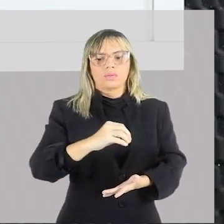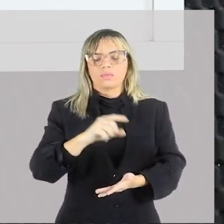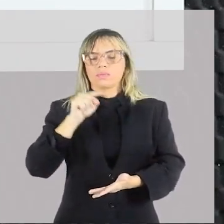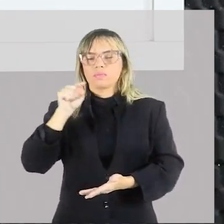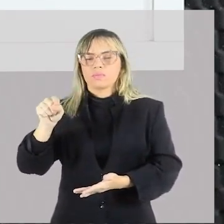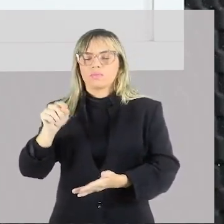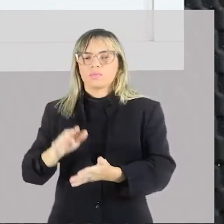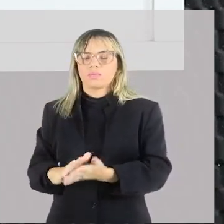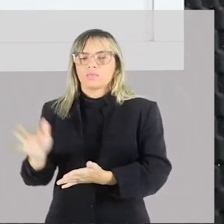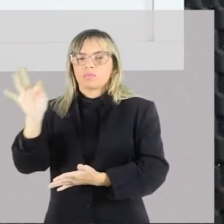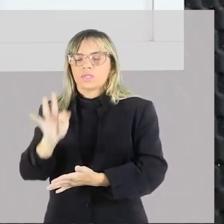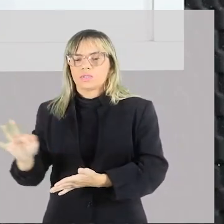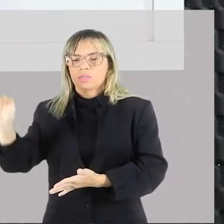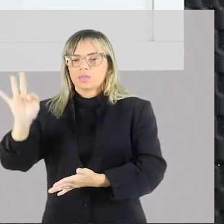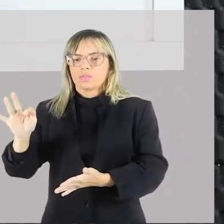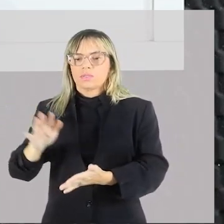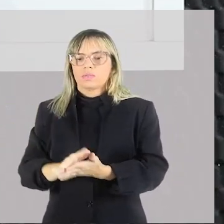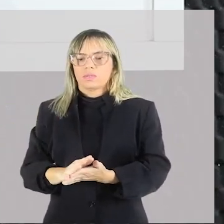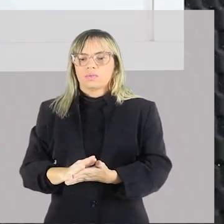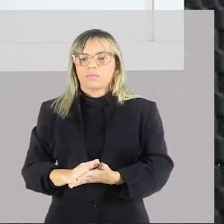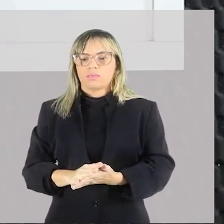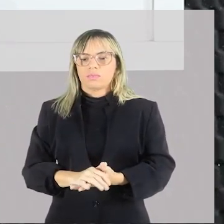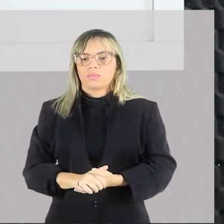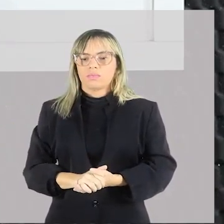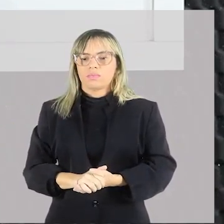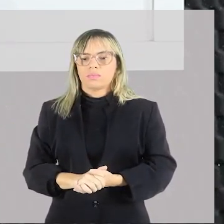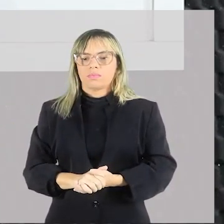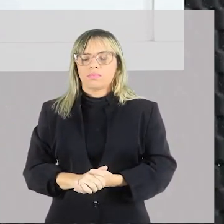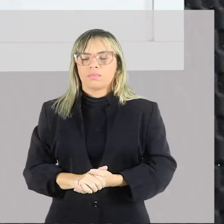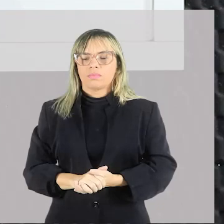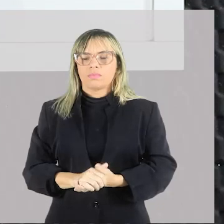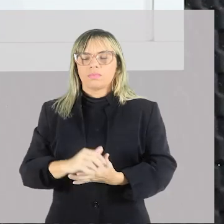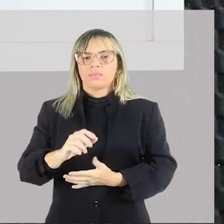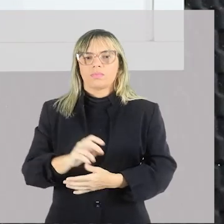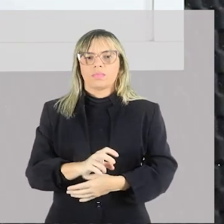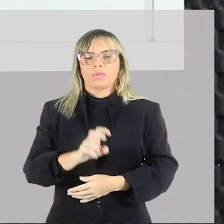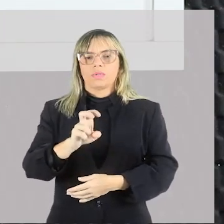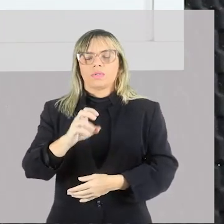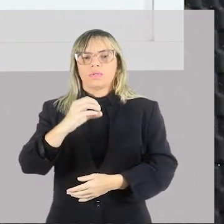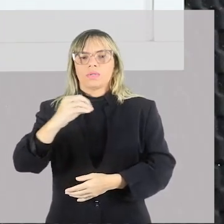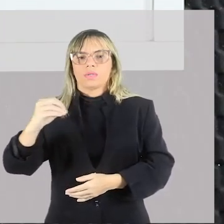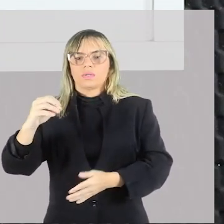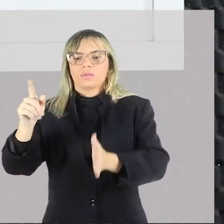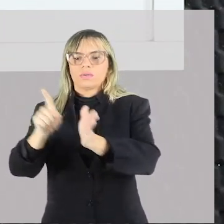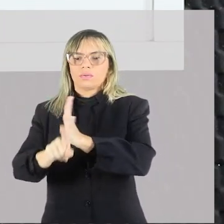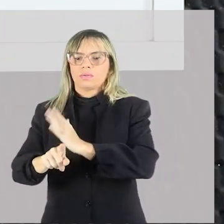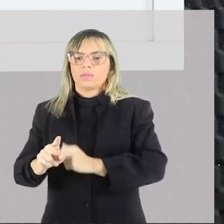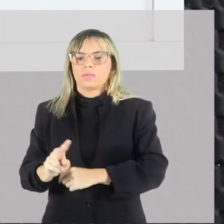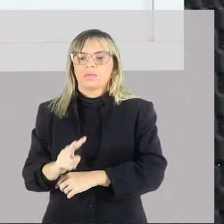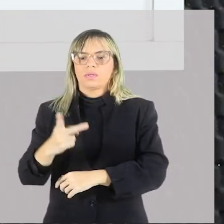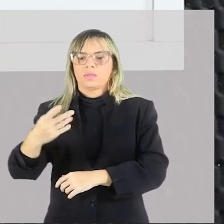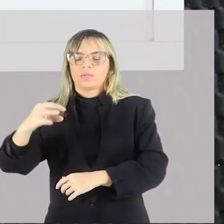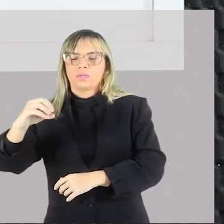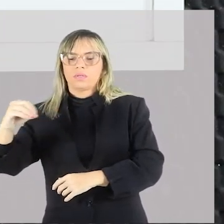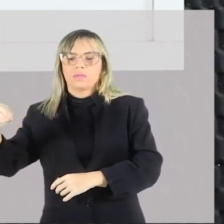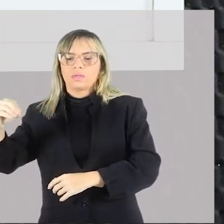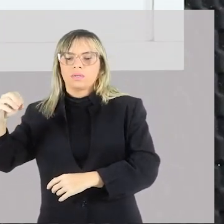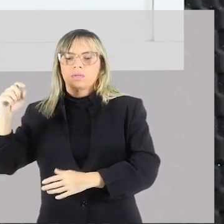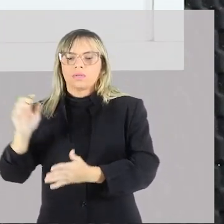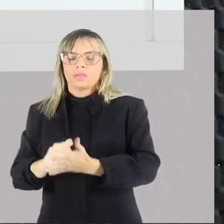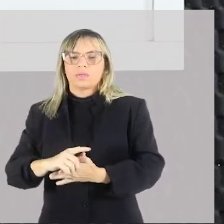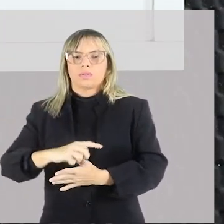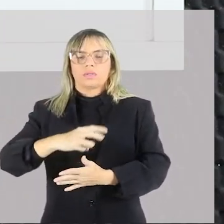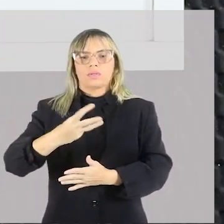quantos falam Só Francês 400 Men 200 300 agora a gente pode ter